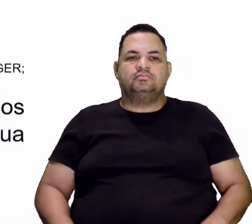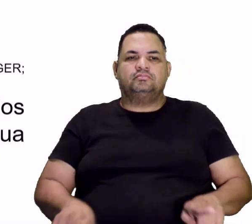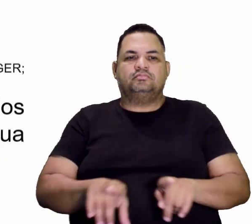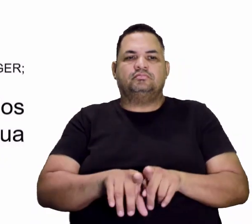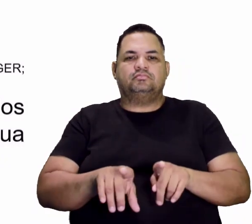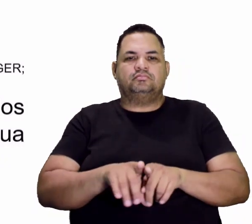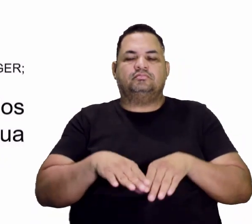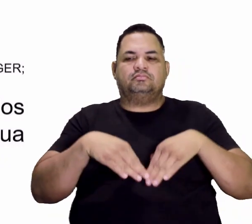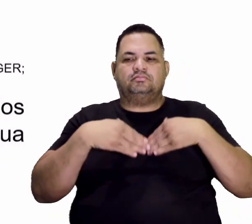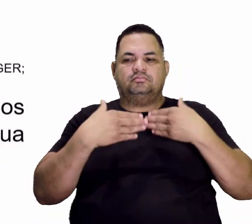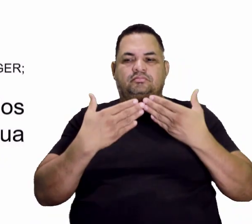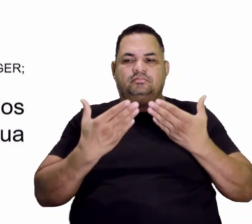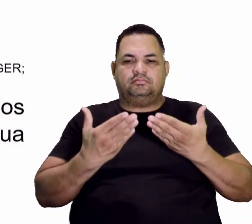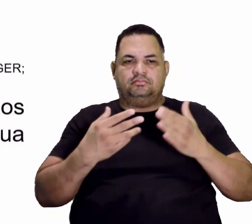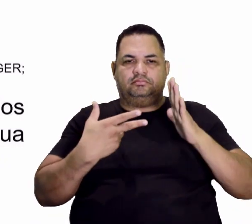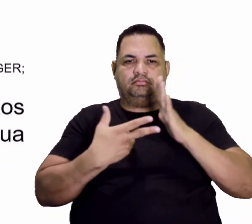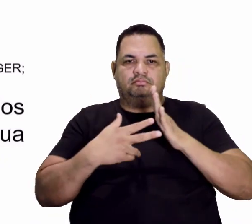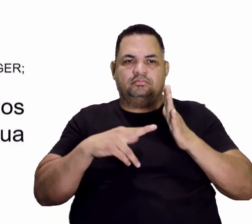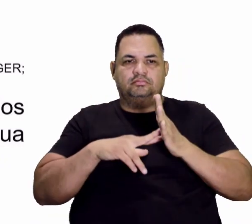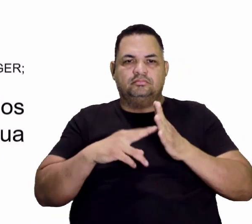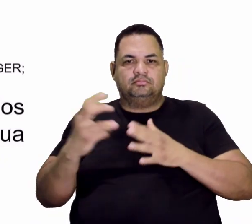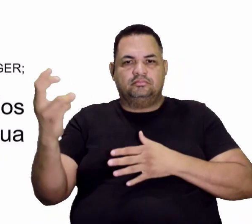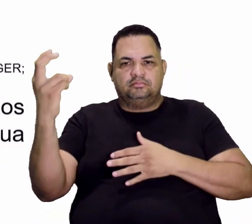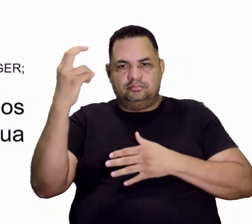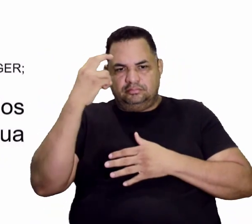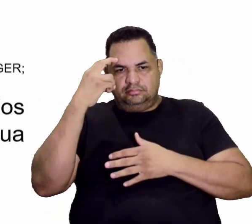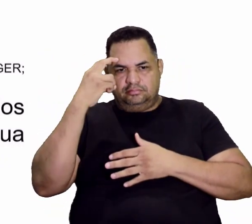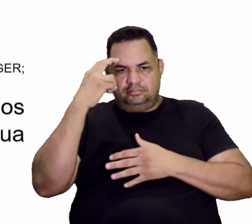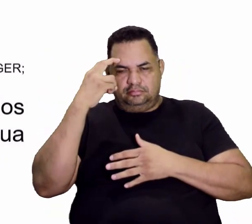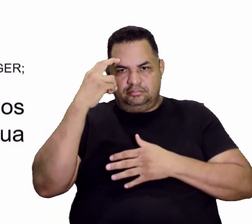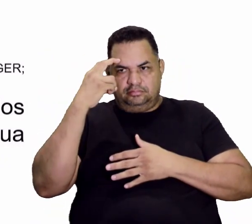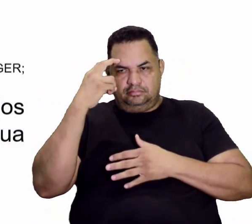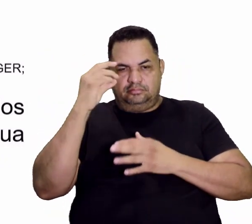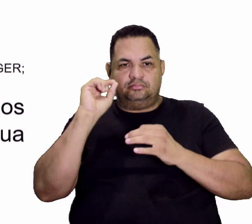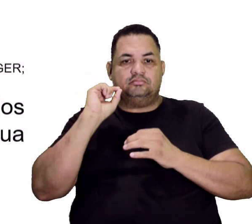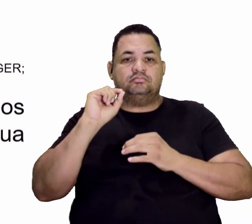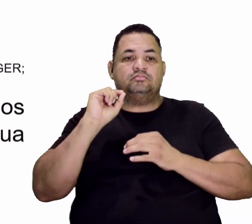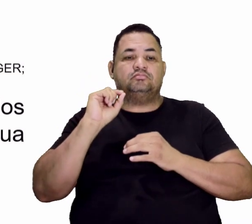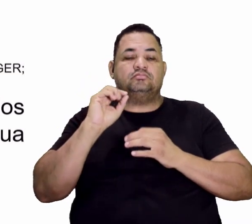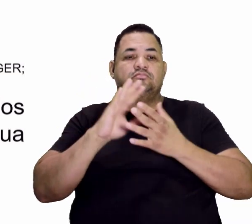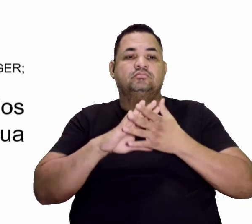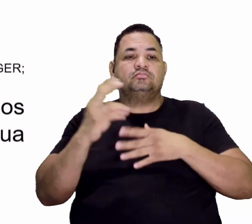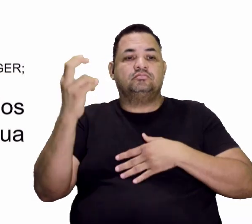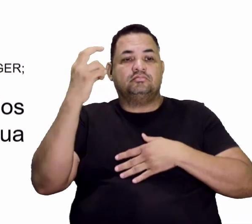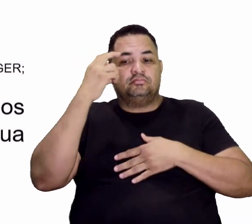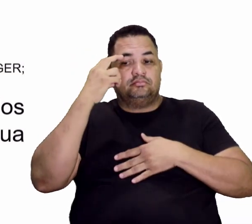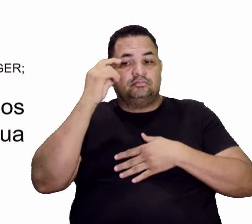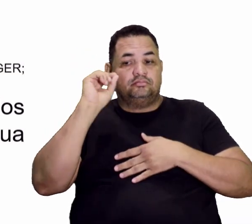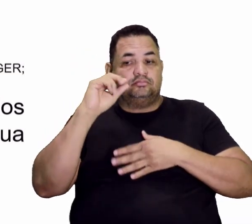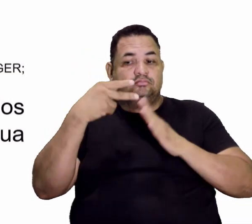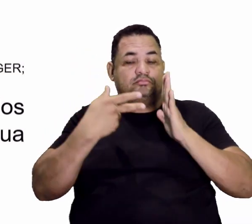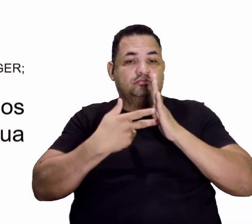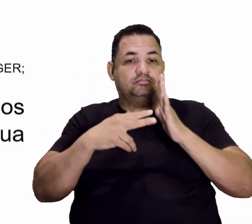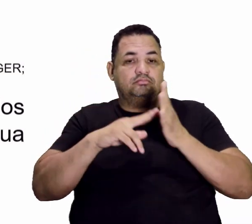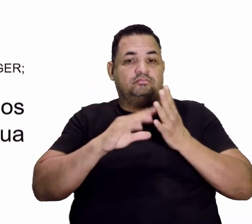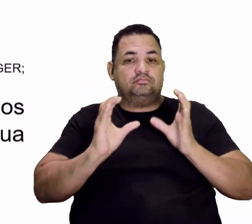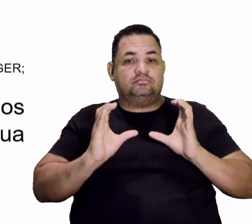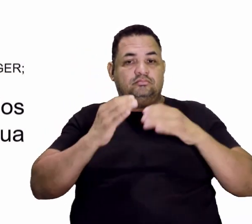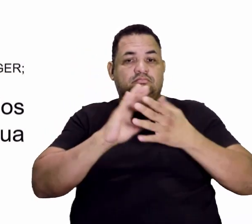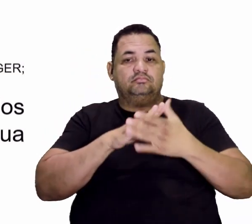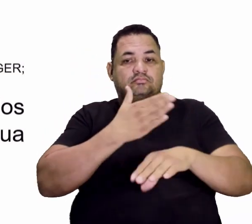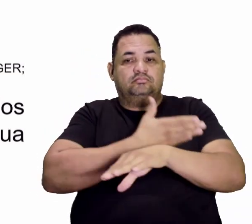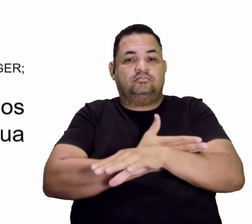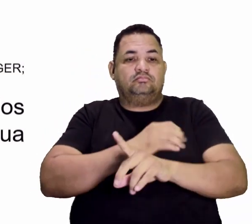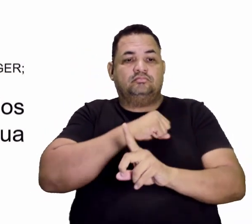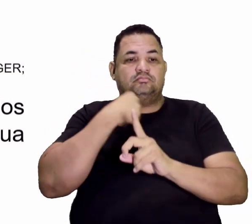também o significado de cultura. O que é cultura? É um conjunto dos